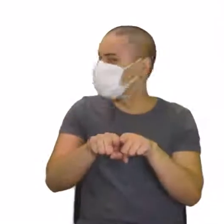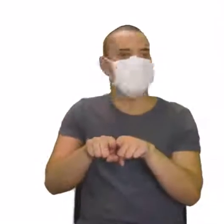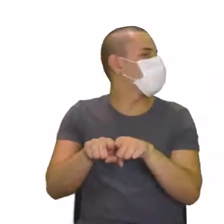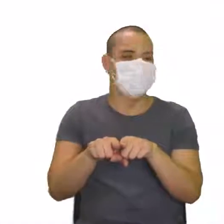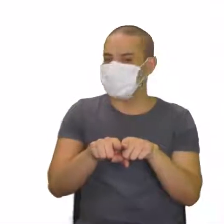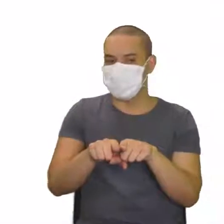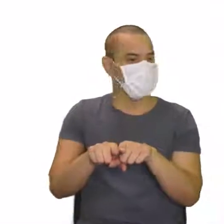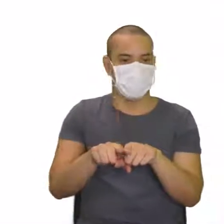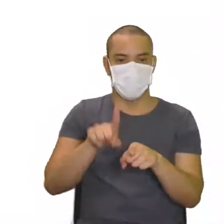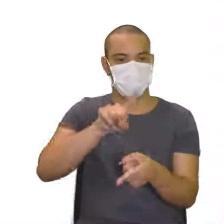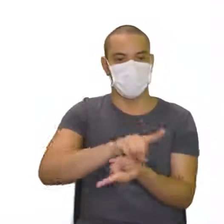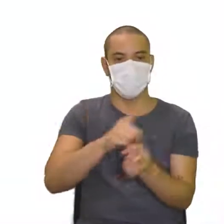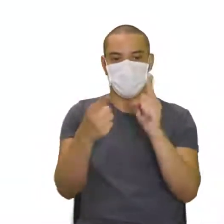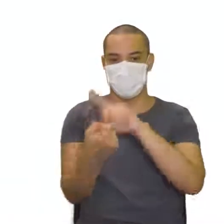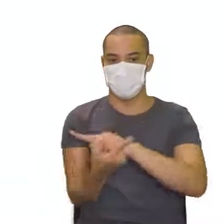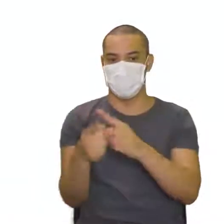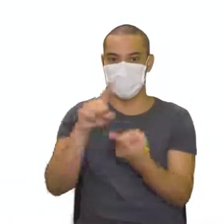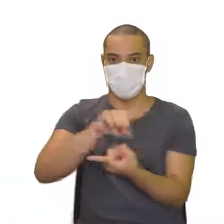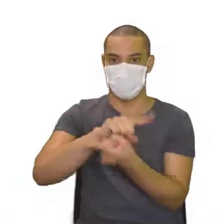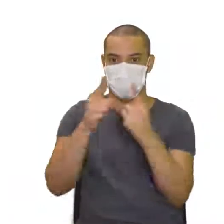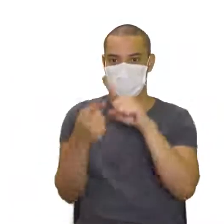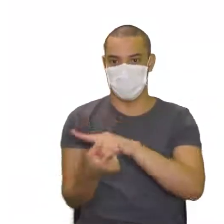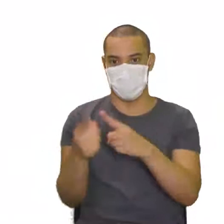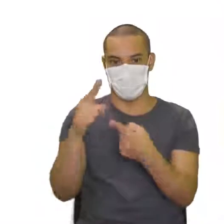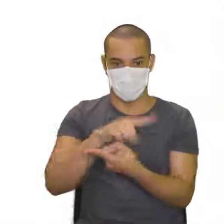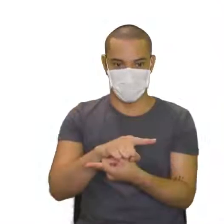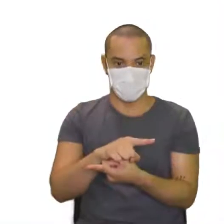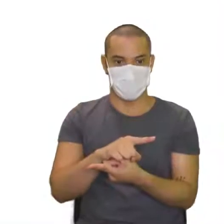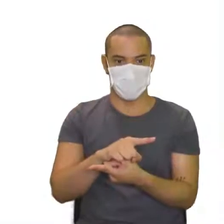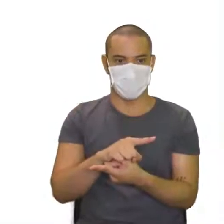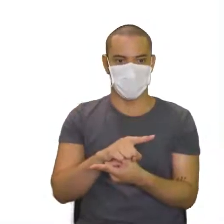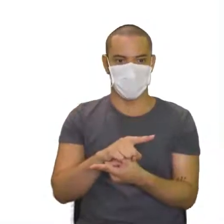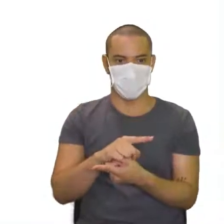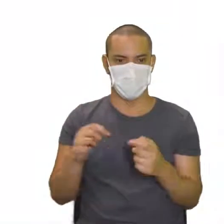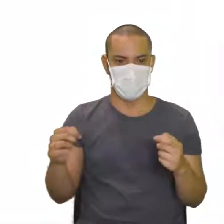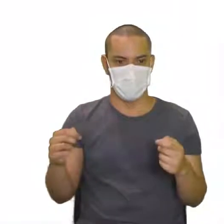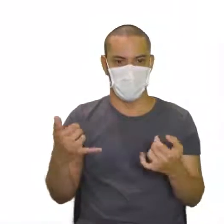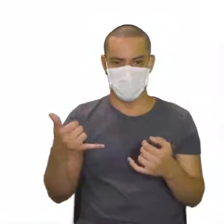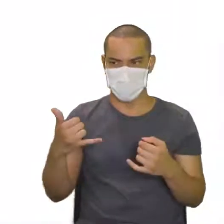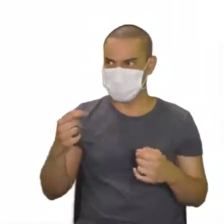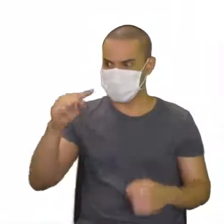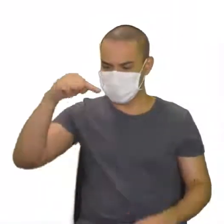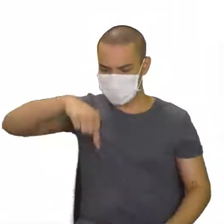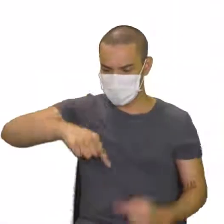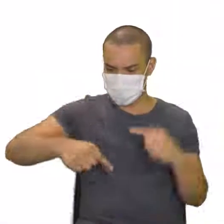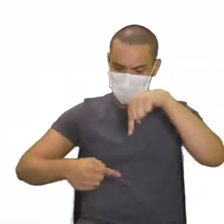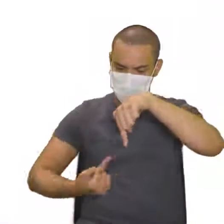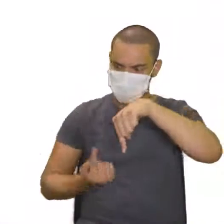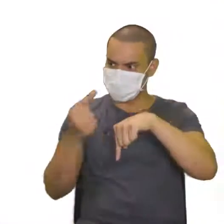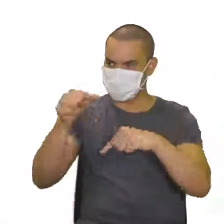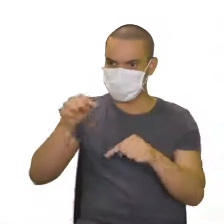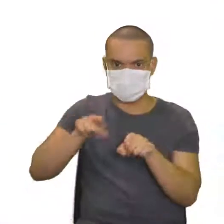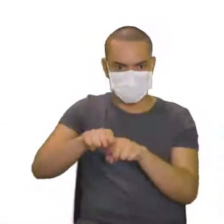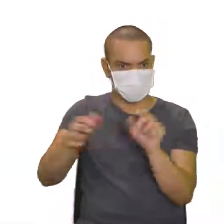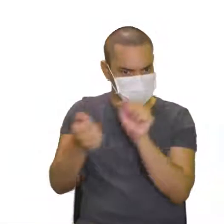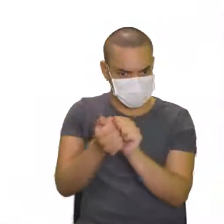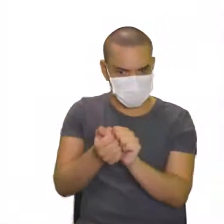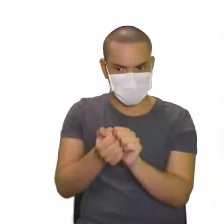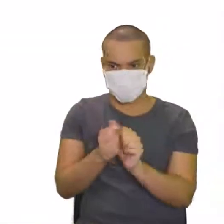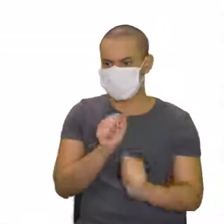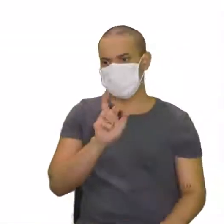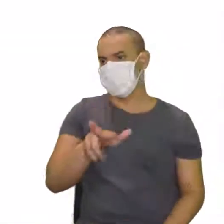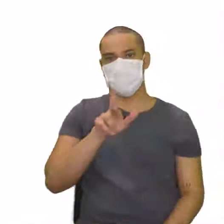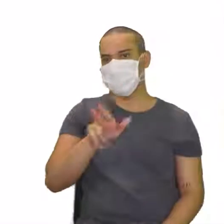É o quê? Perpendicular, ok? Aponta para o fio? Não, o que está no mesmo sentido do fio